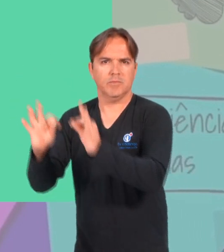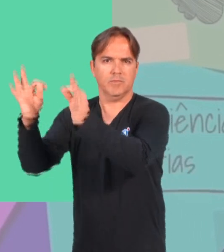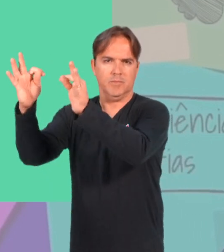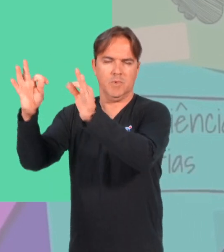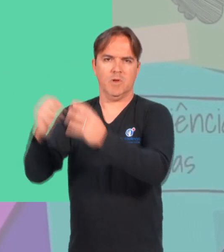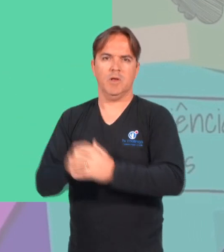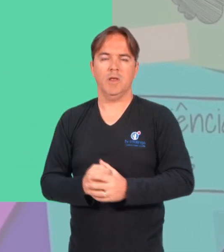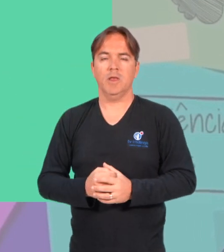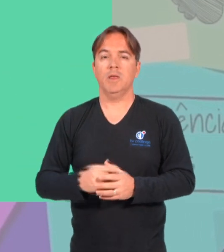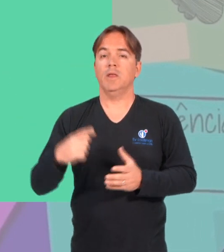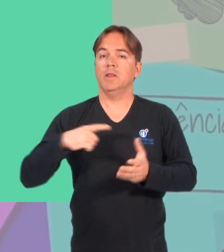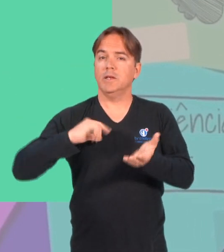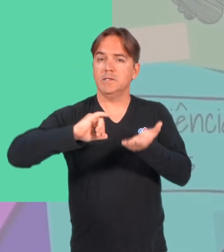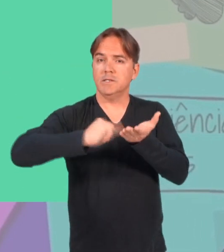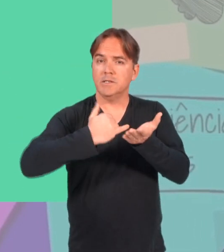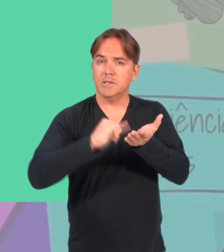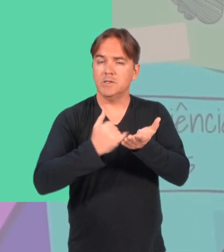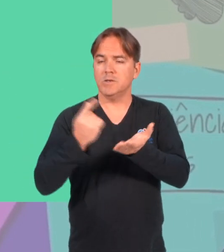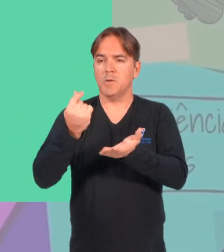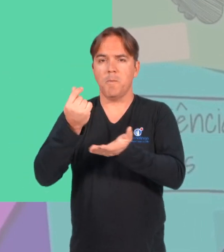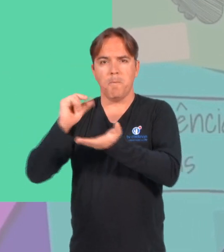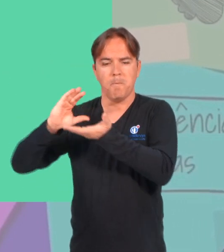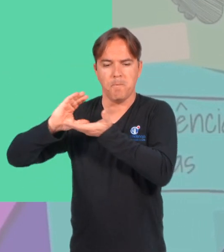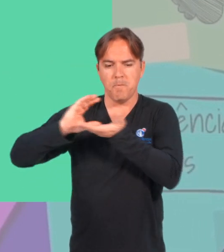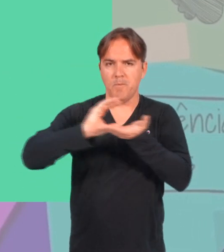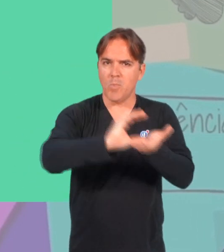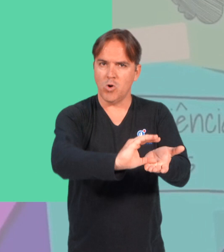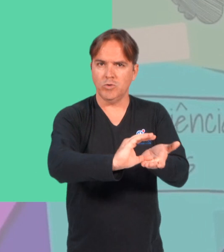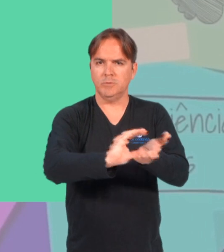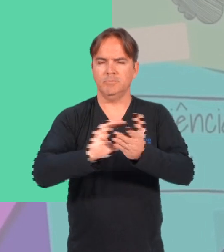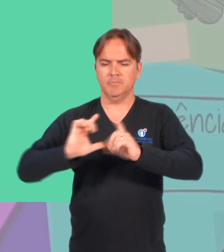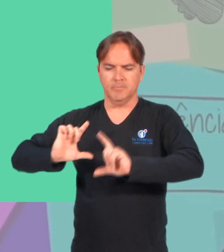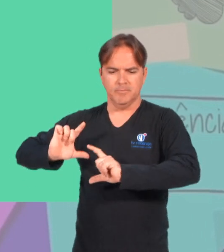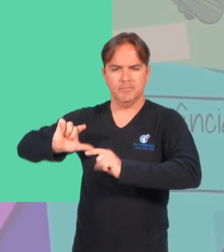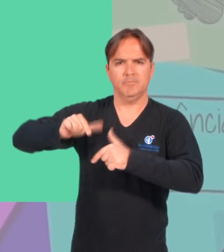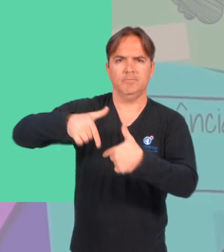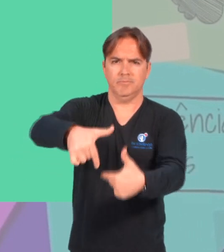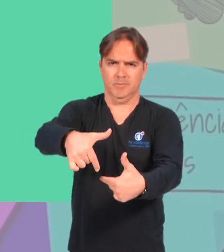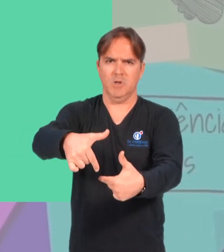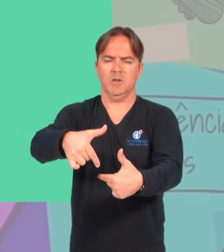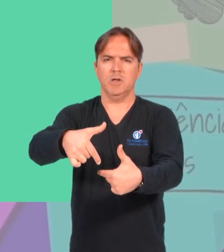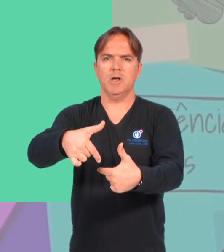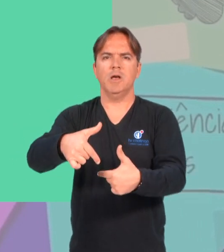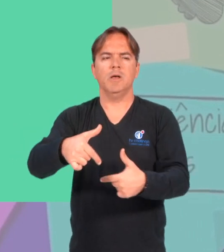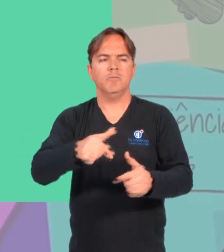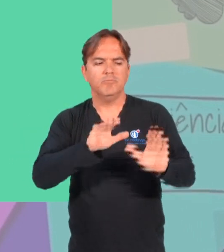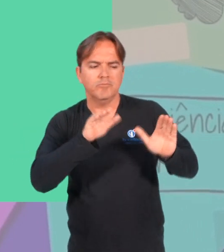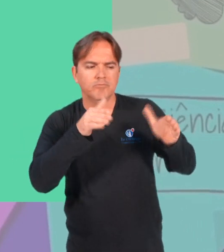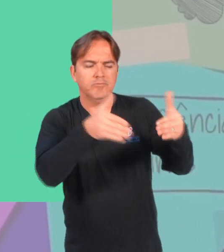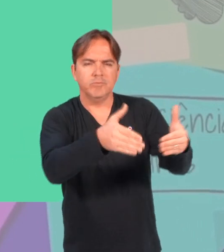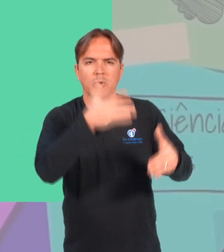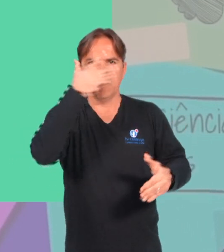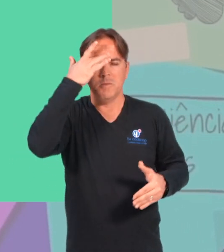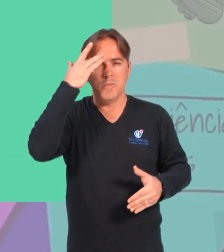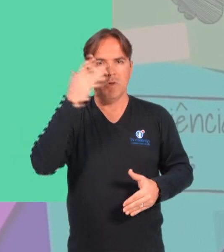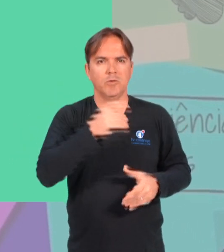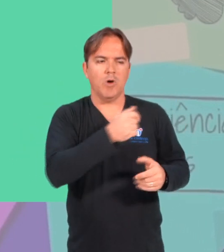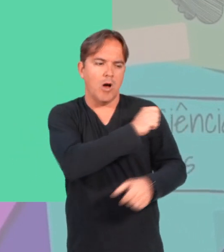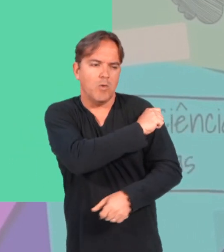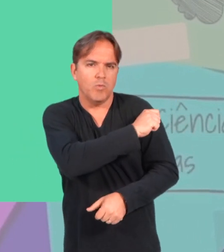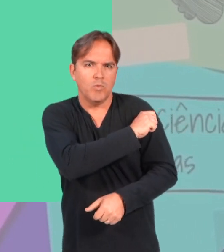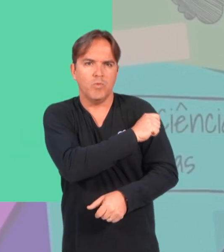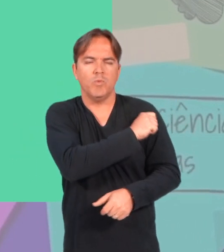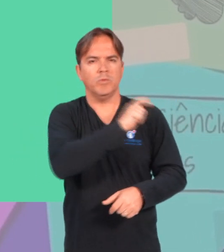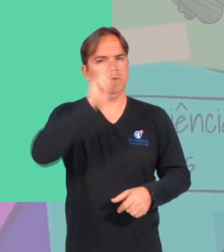abriu inscrição para a suplementação de bolsas para ações afirmativas destinadas a